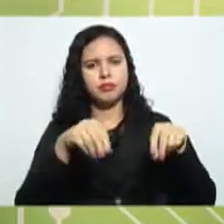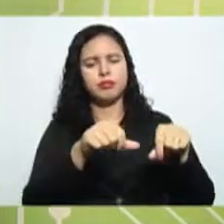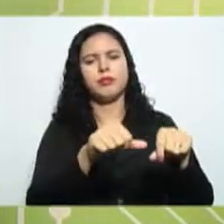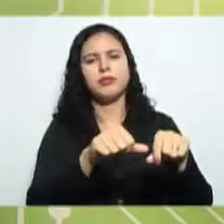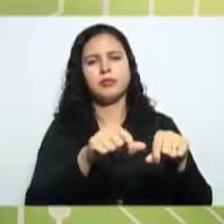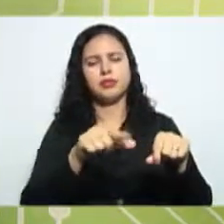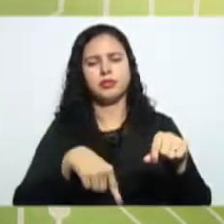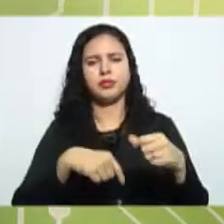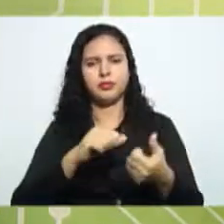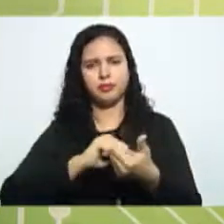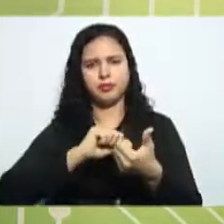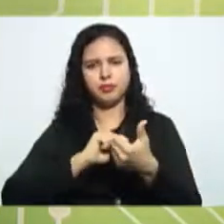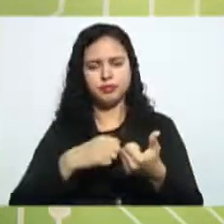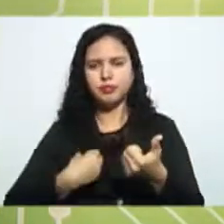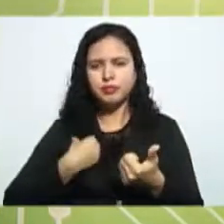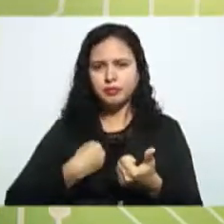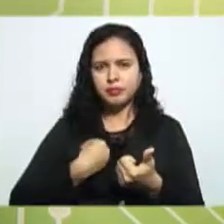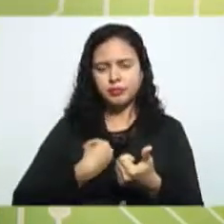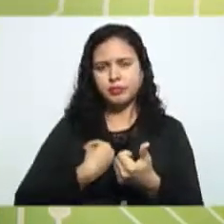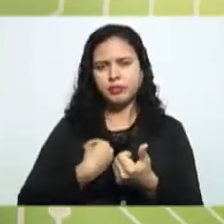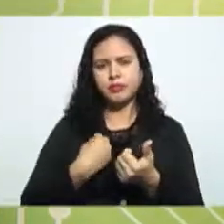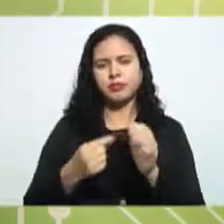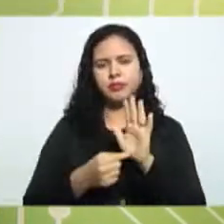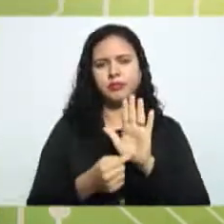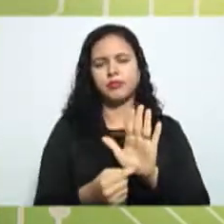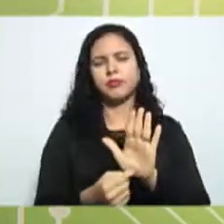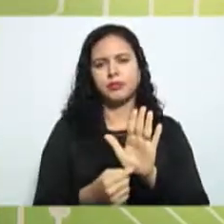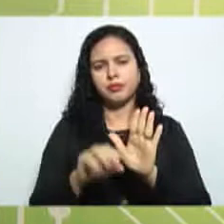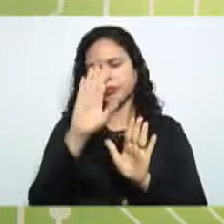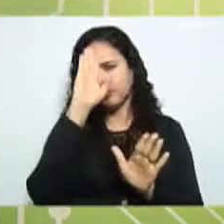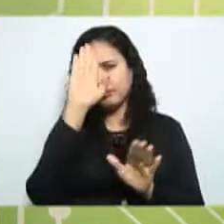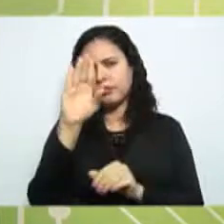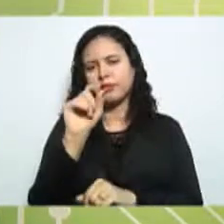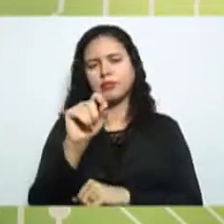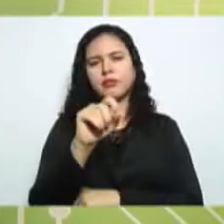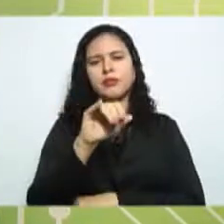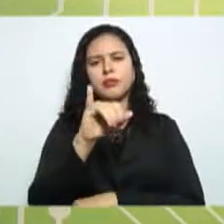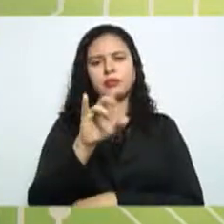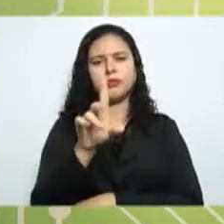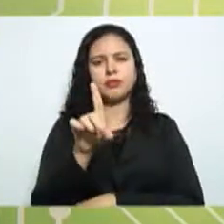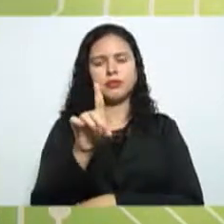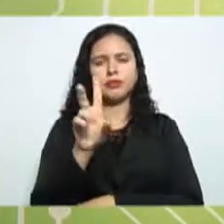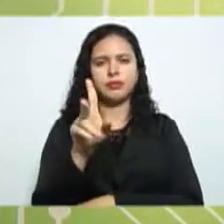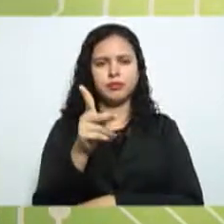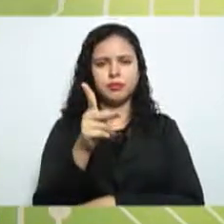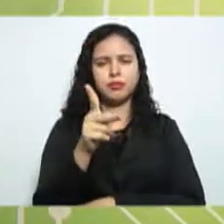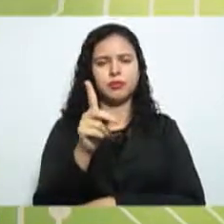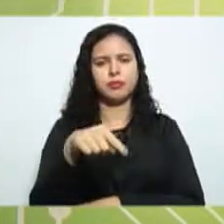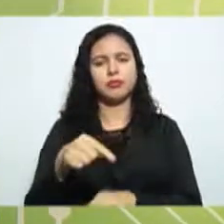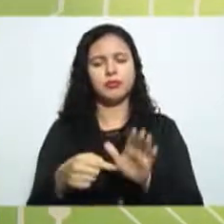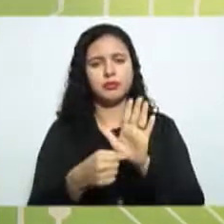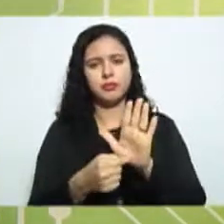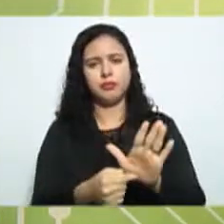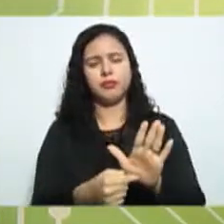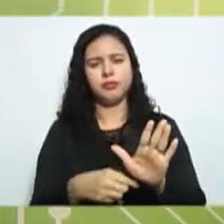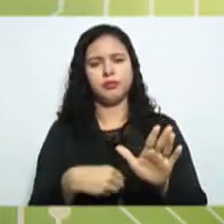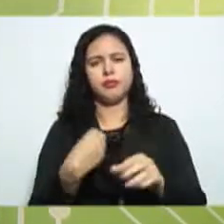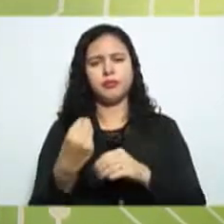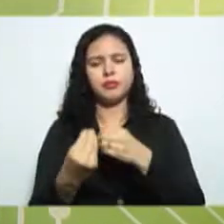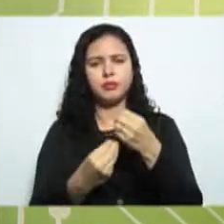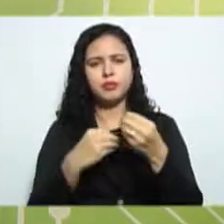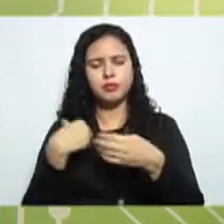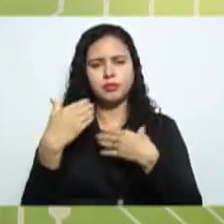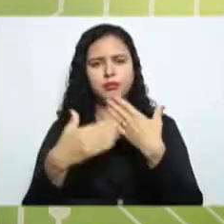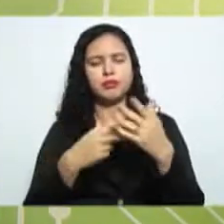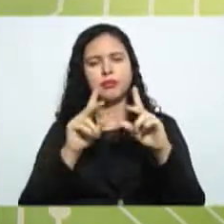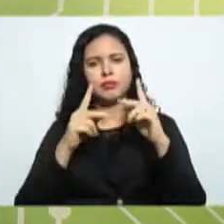vida. Nós comentamos na aula de hoje que o principal indicador para falar de qualidade de vida é o IDH, o Índice de Desenvolvimento Humano, e nós